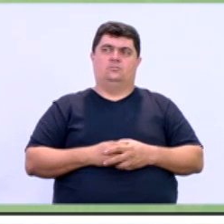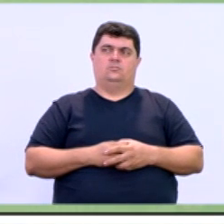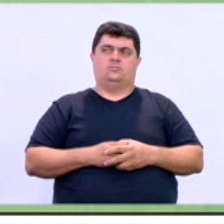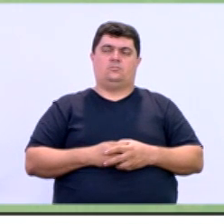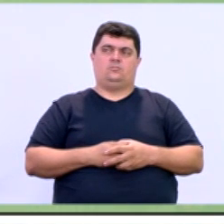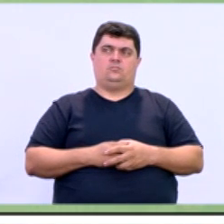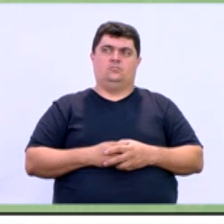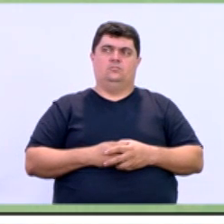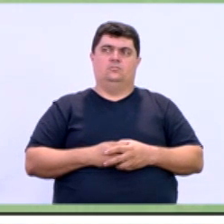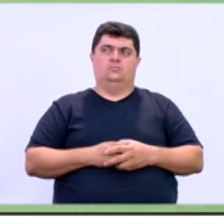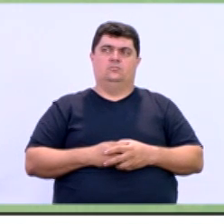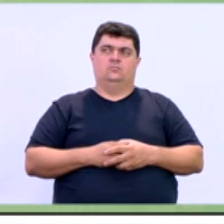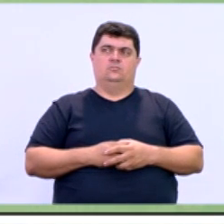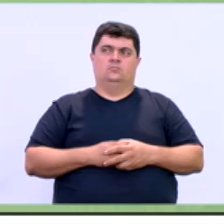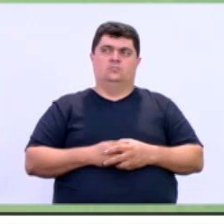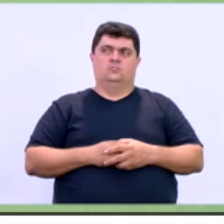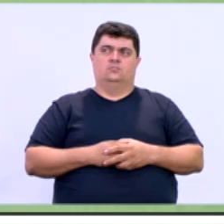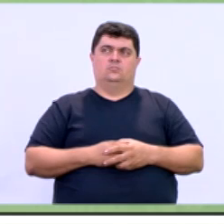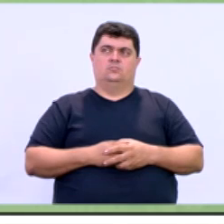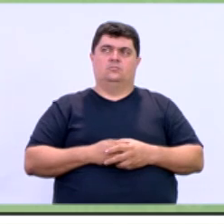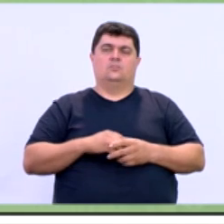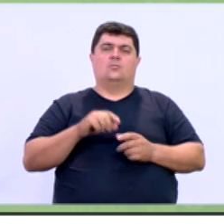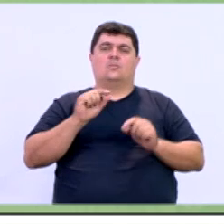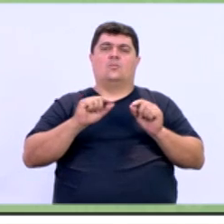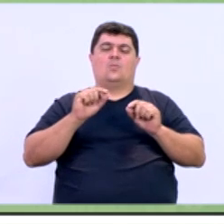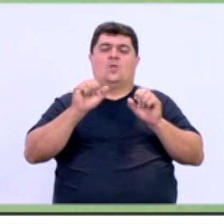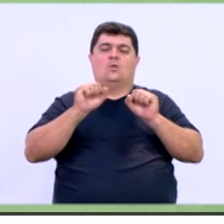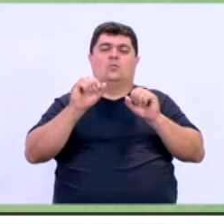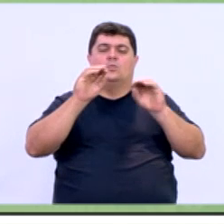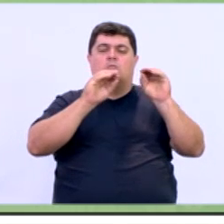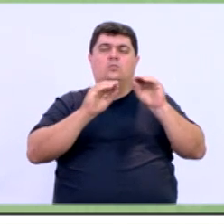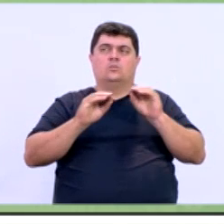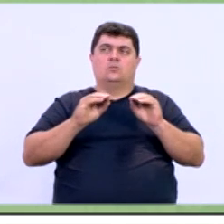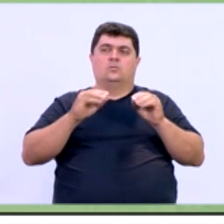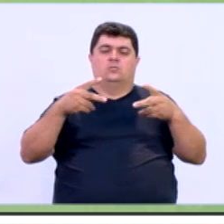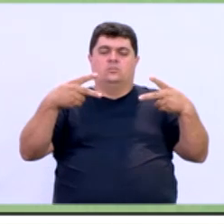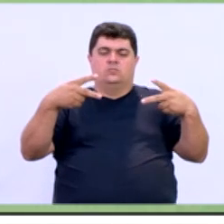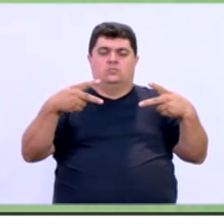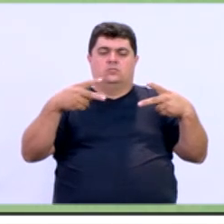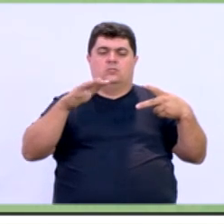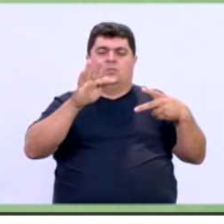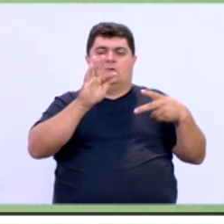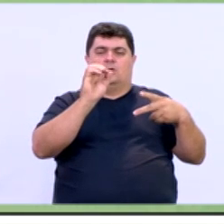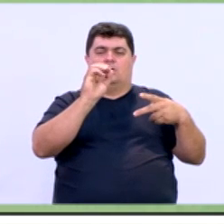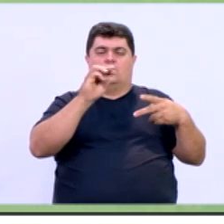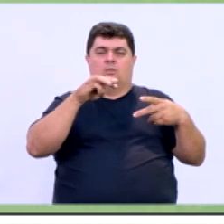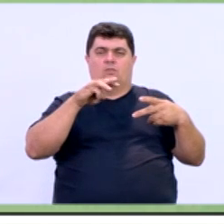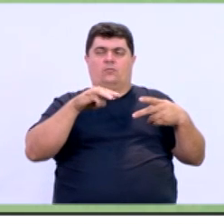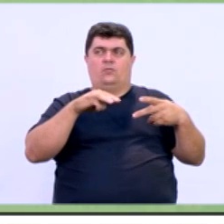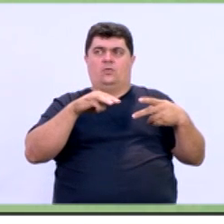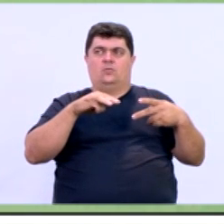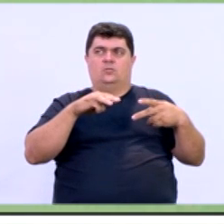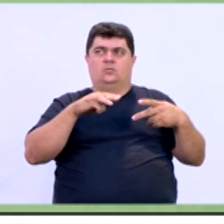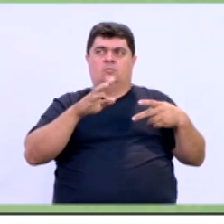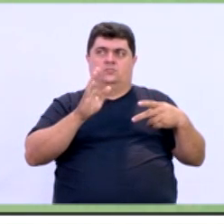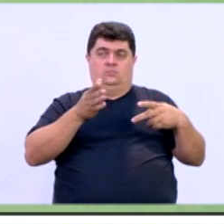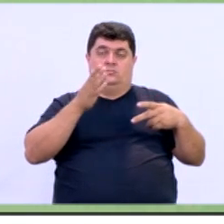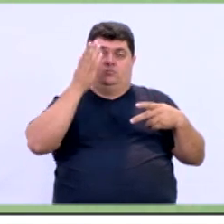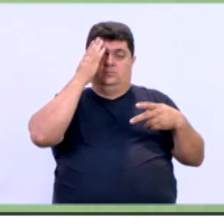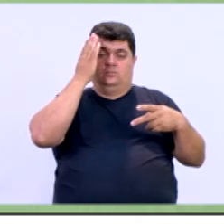Muito bem. O que mais que eu posso colocar dentro do meu formulário? Então, nós já sabemos que vão